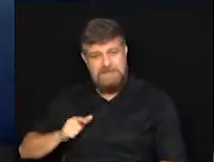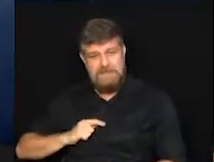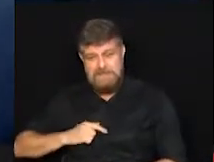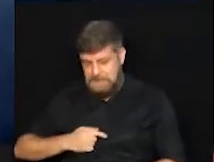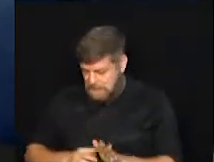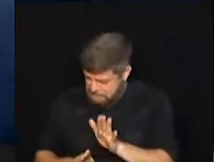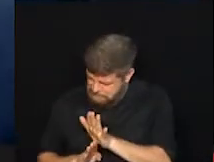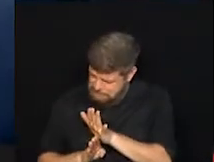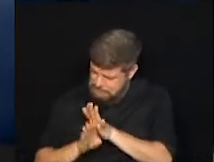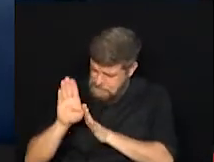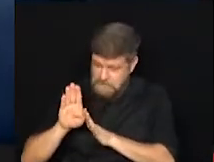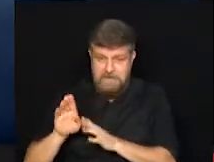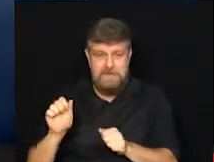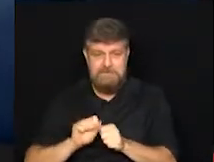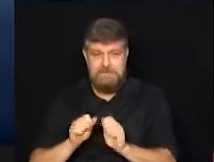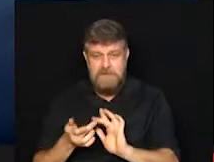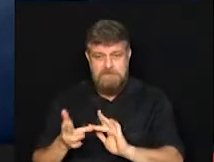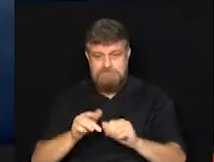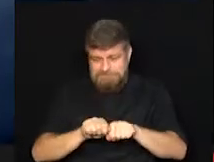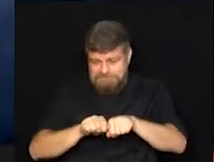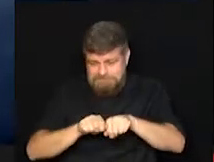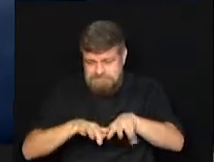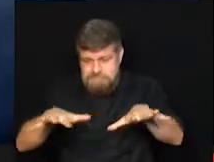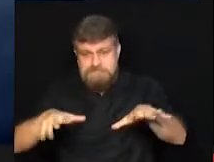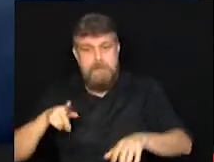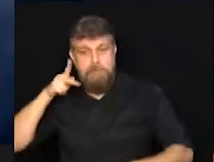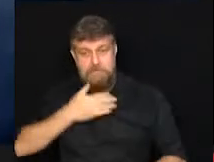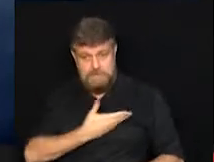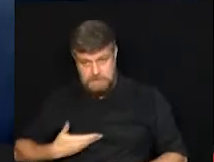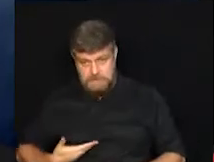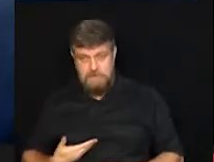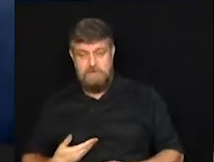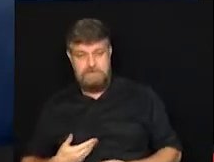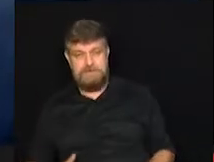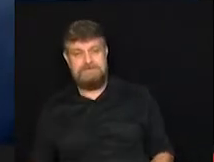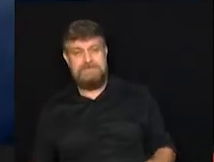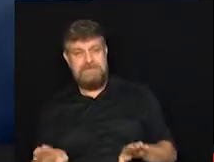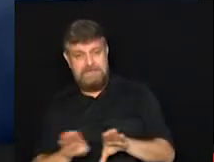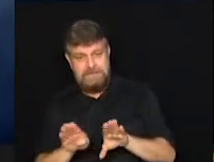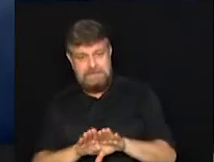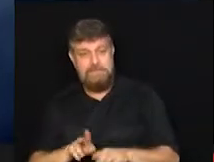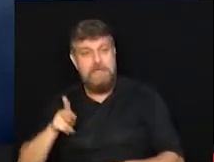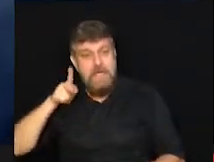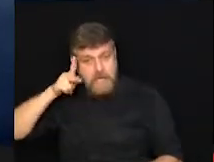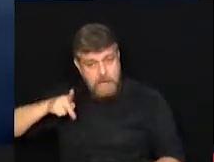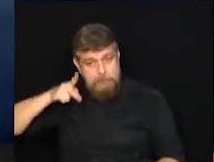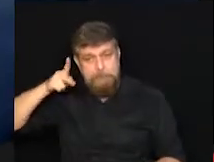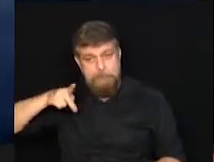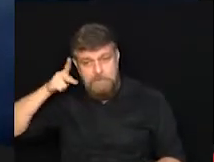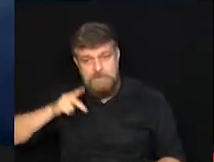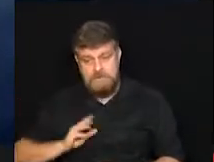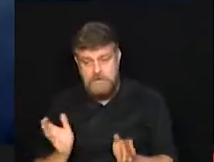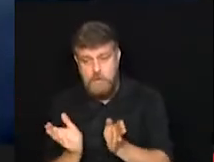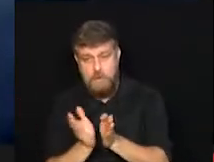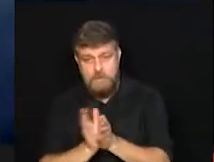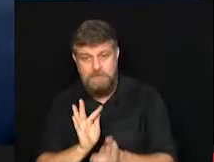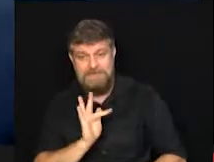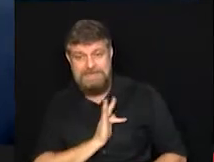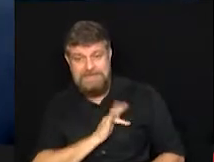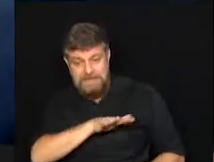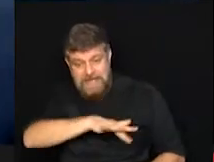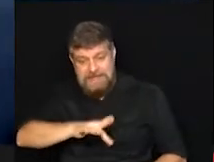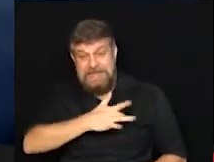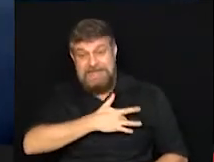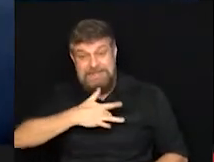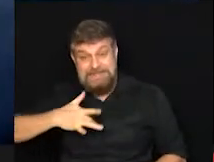protagonista, multiplicadora de várias políticas, entre elas a política do Comitê Técnico da Saúde da